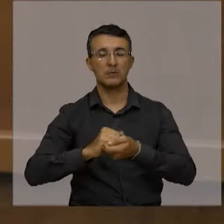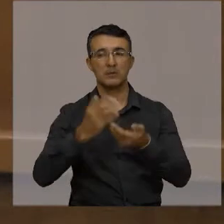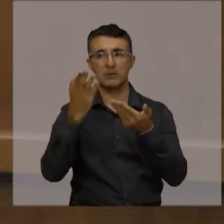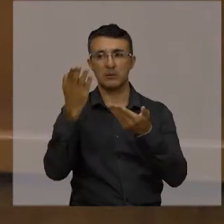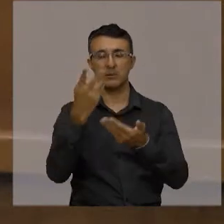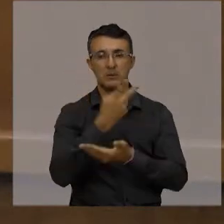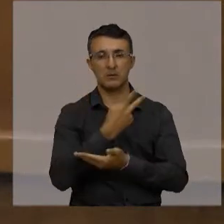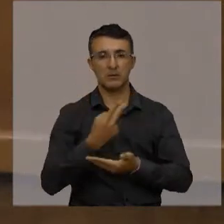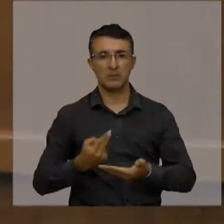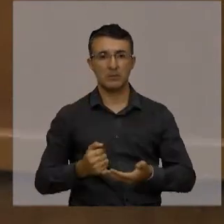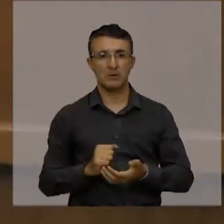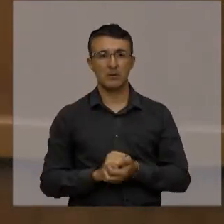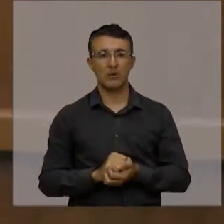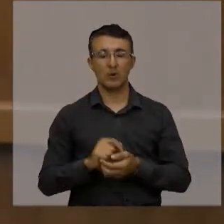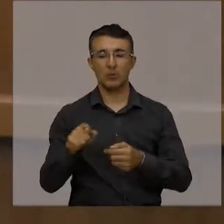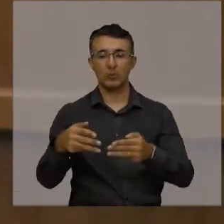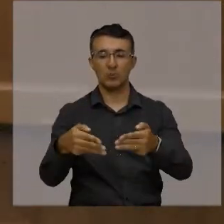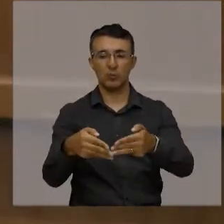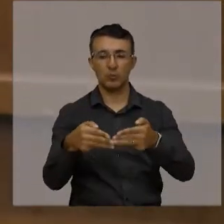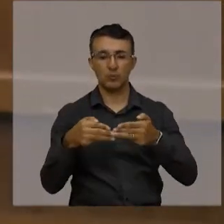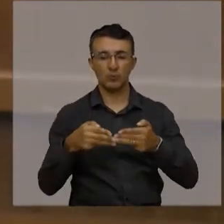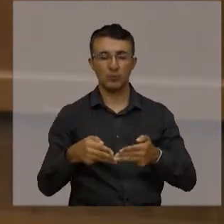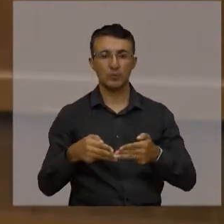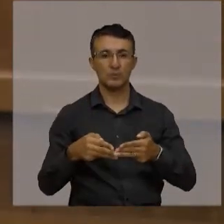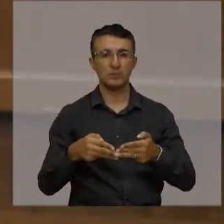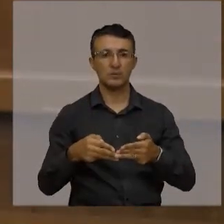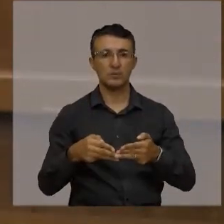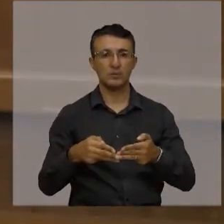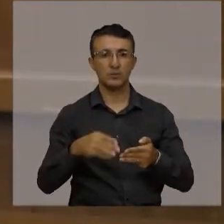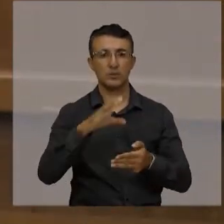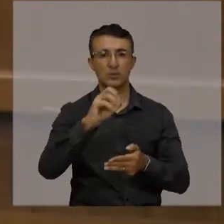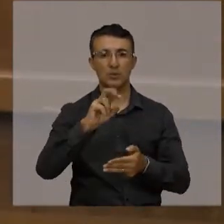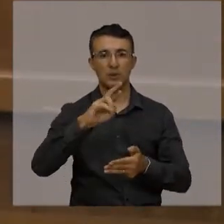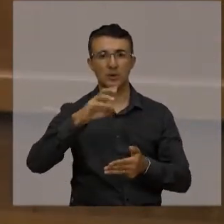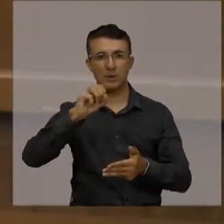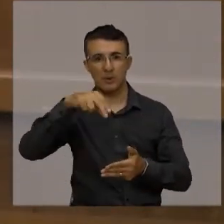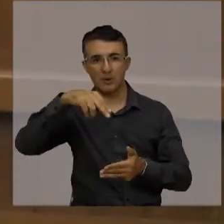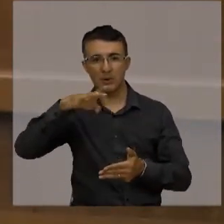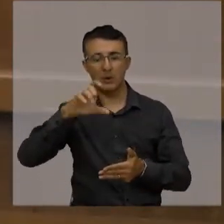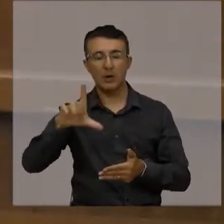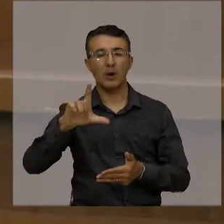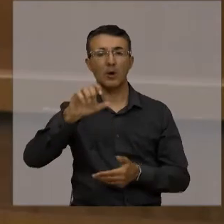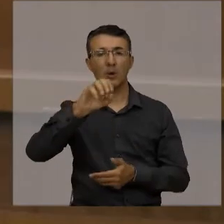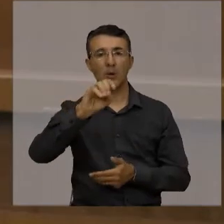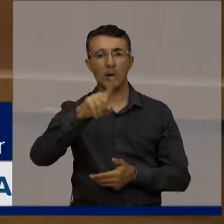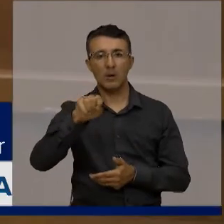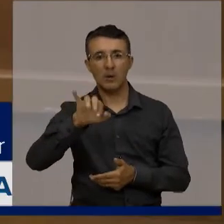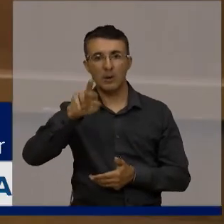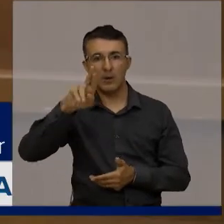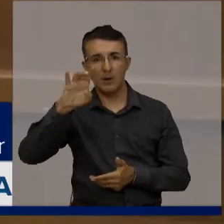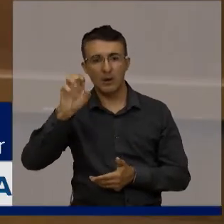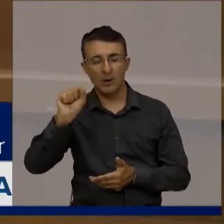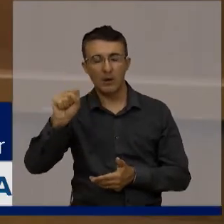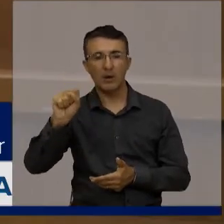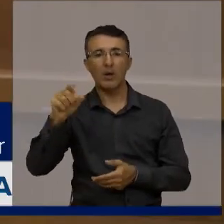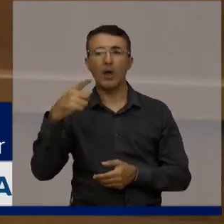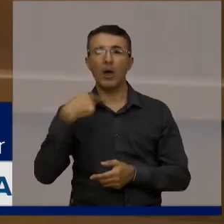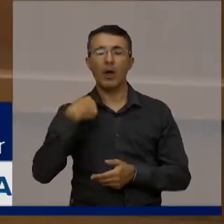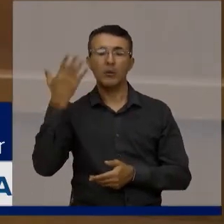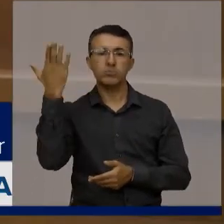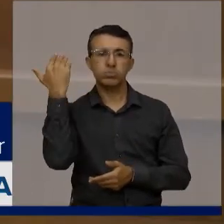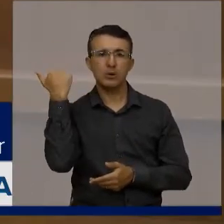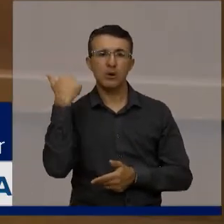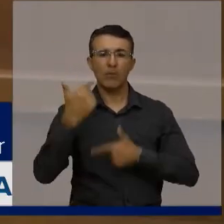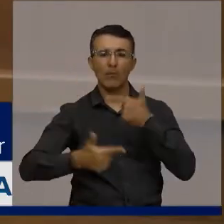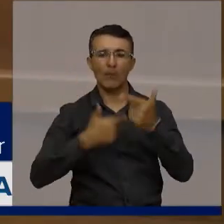moção, Coronel Osiris Silva, porque eu sou testemunha, eu trabalhei na Embraer, na época ele foi presidente, superintendente, de